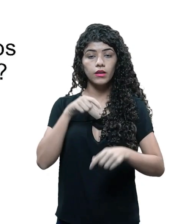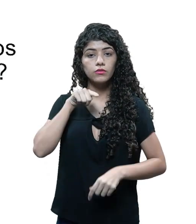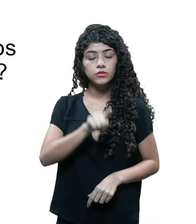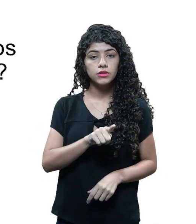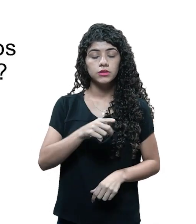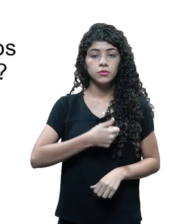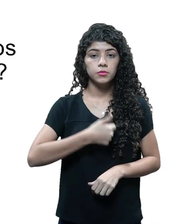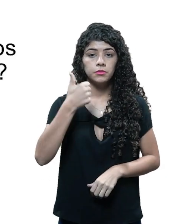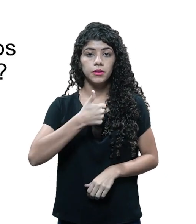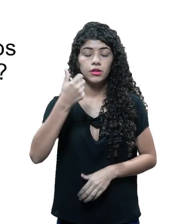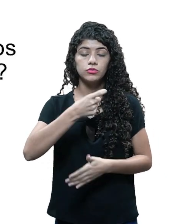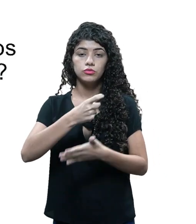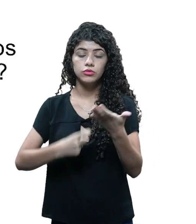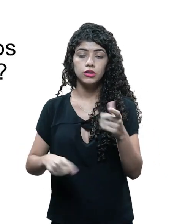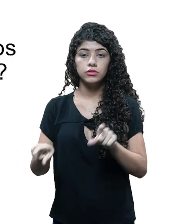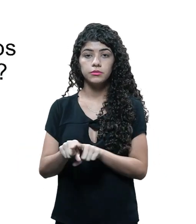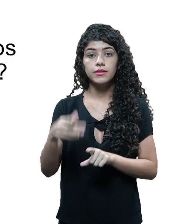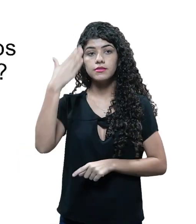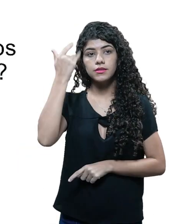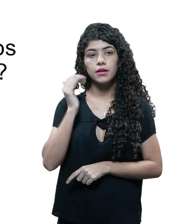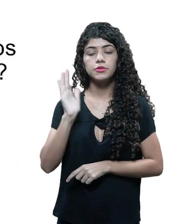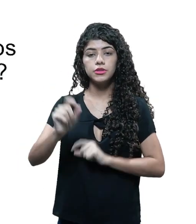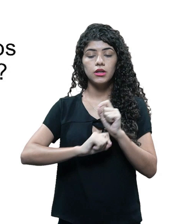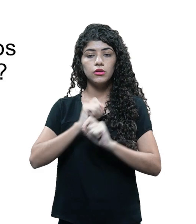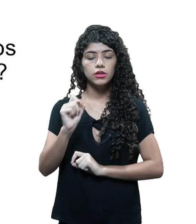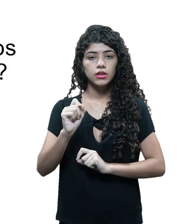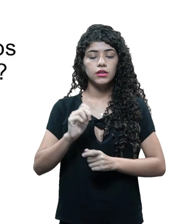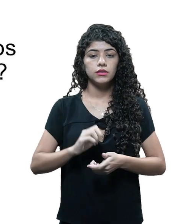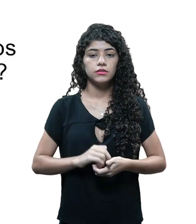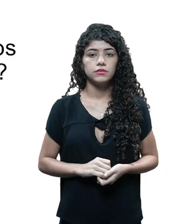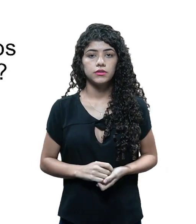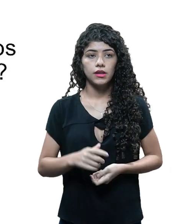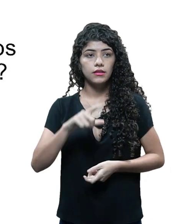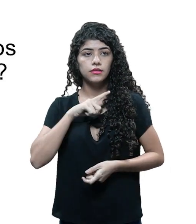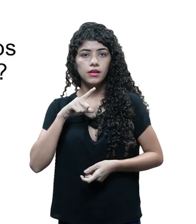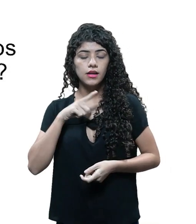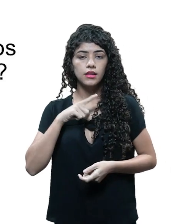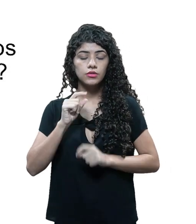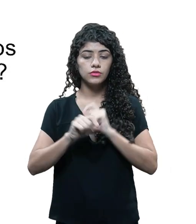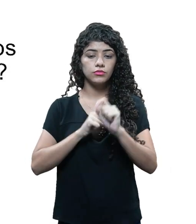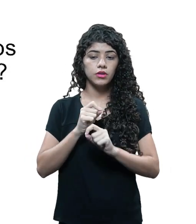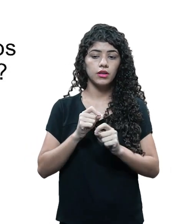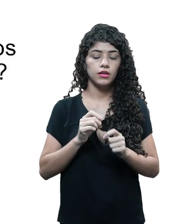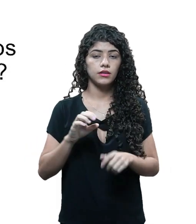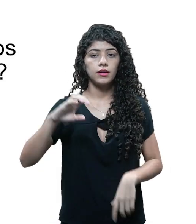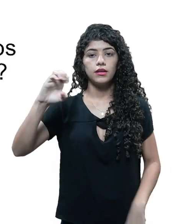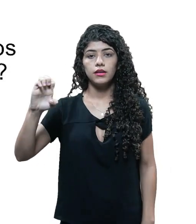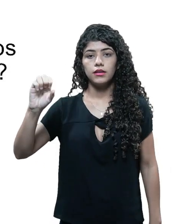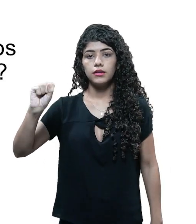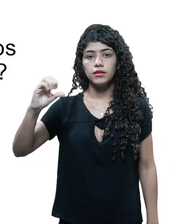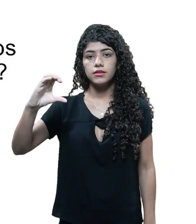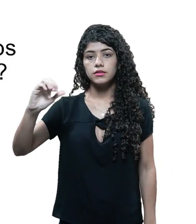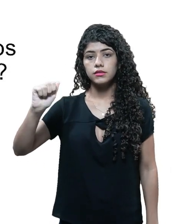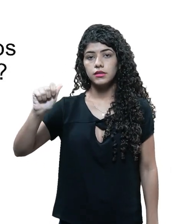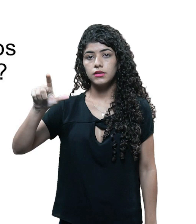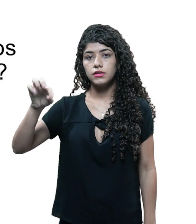chegar no primeiro tratamento do seu texto, já saiba mais ou menos qual que é a sinopse, tenha de preferência a escaleta,